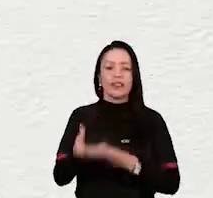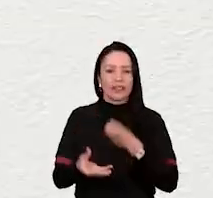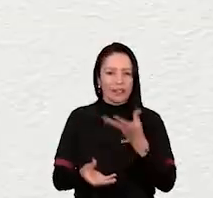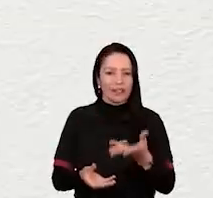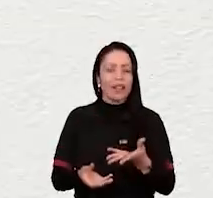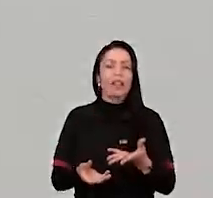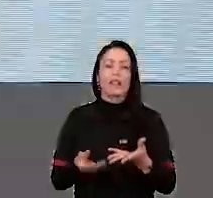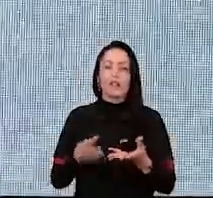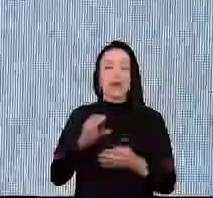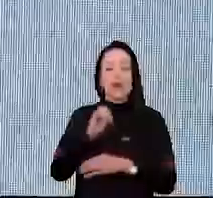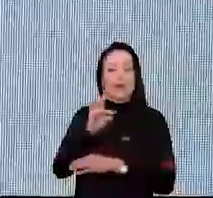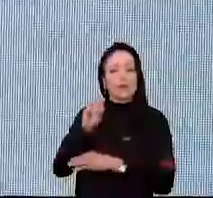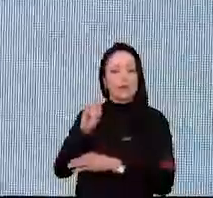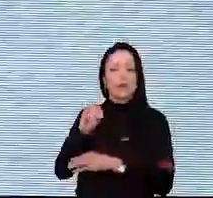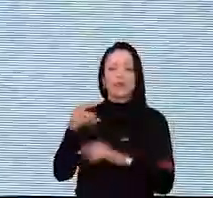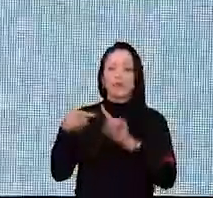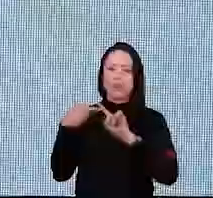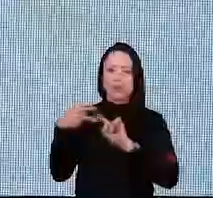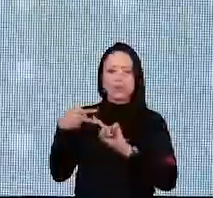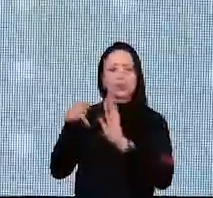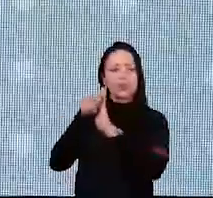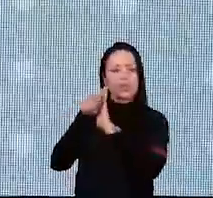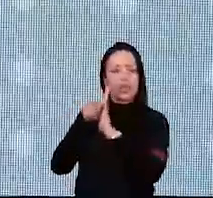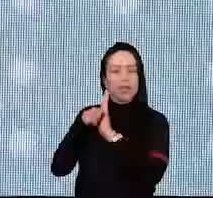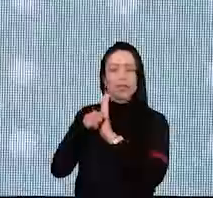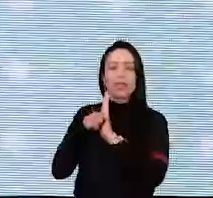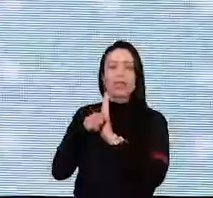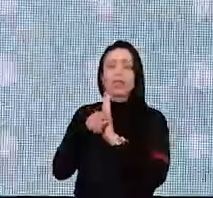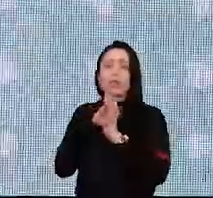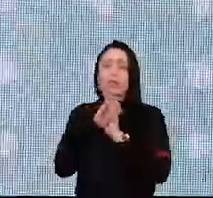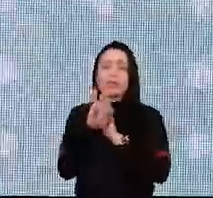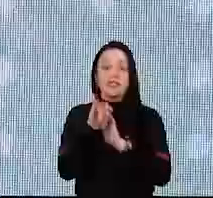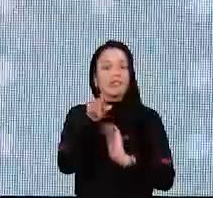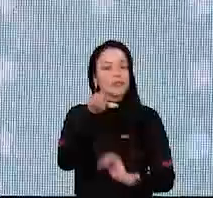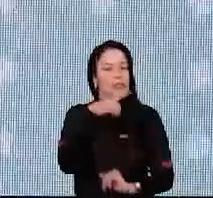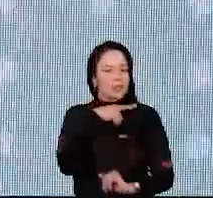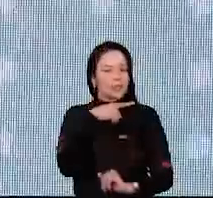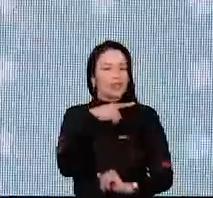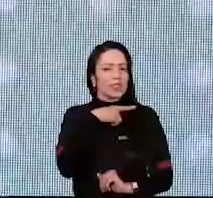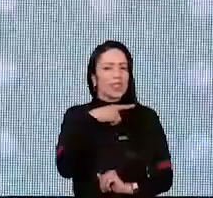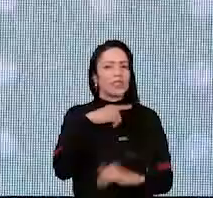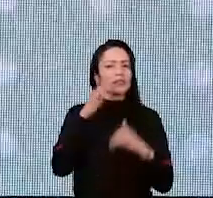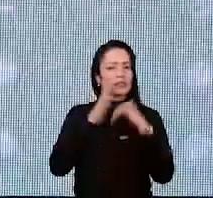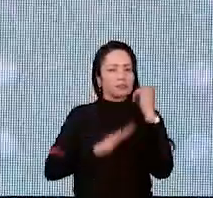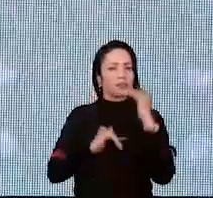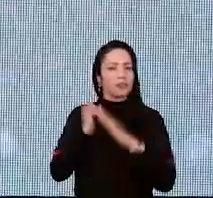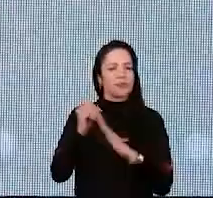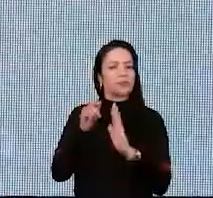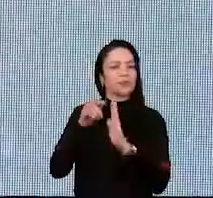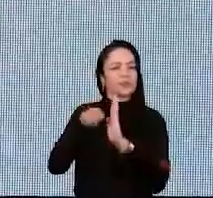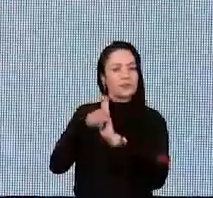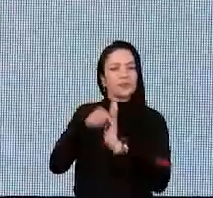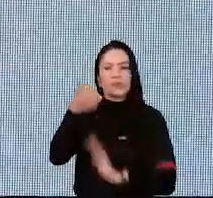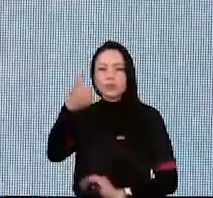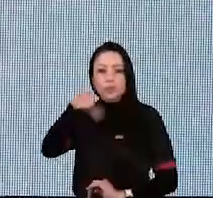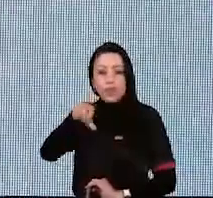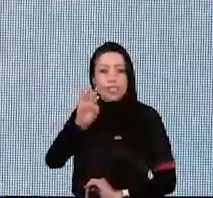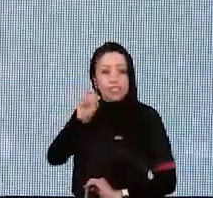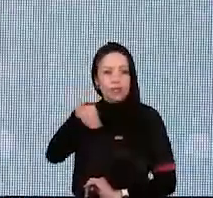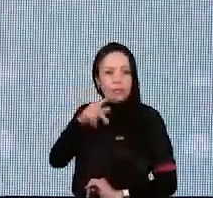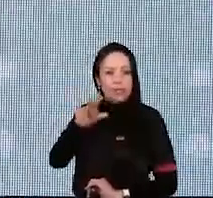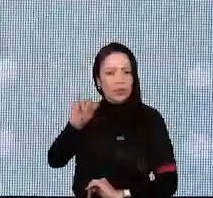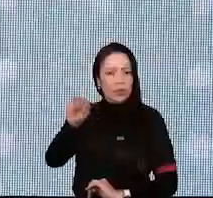a otoendoscopia, esses 2 exames. E se você tiver, né, a capacidade de avaliar o tímpano